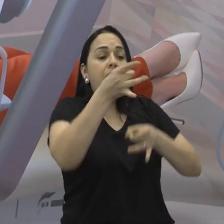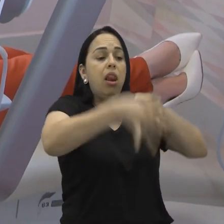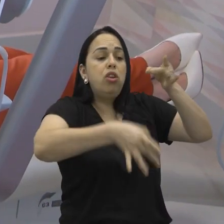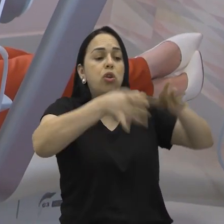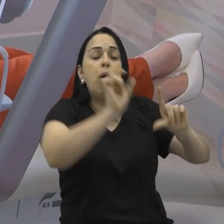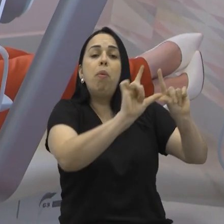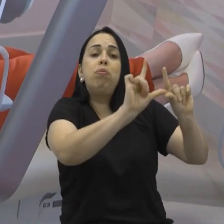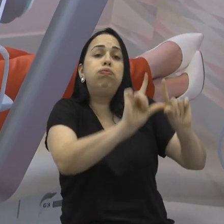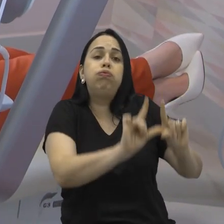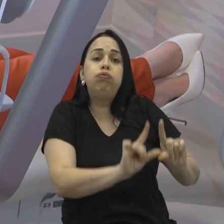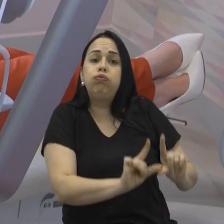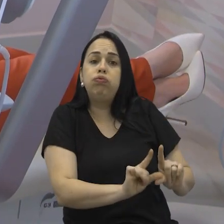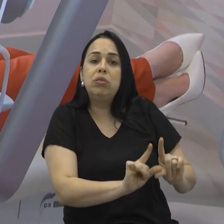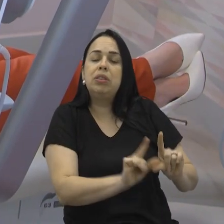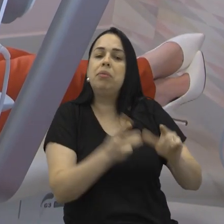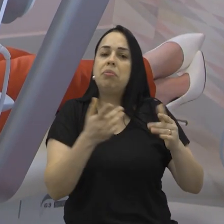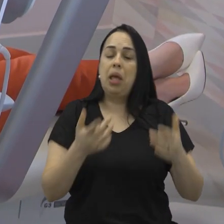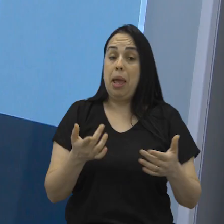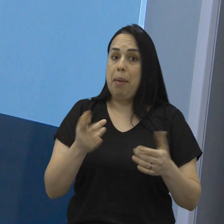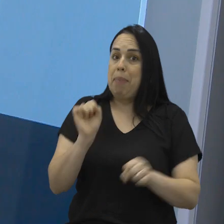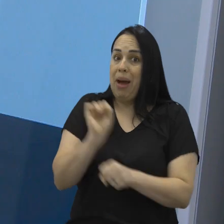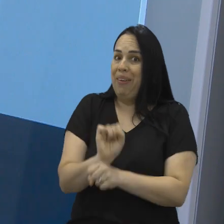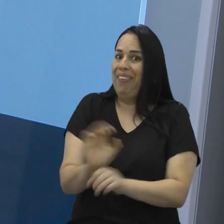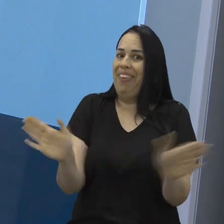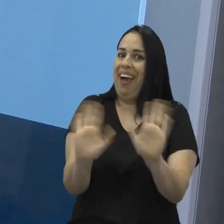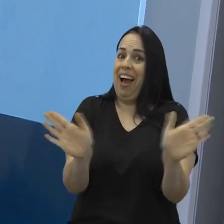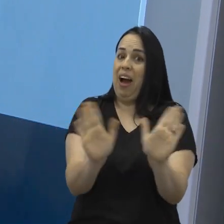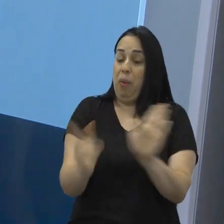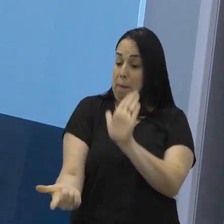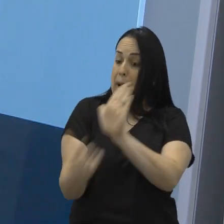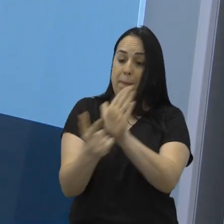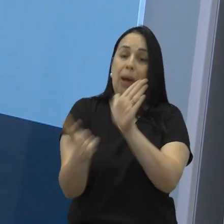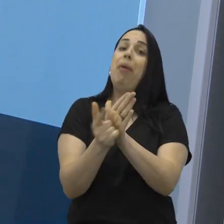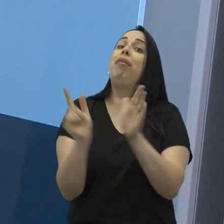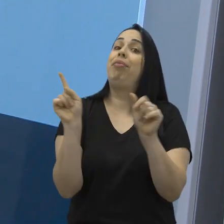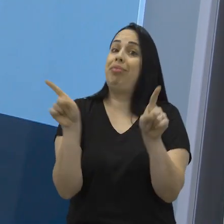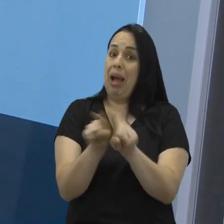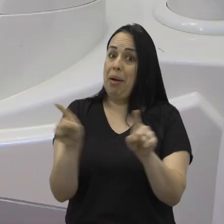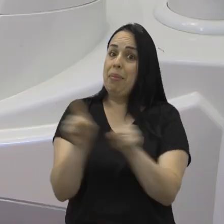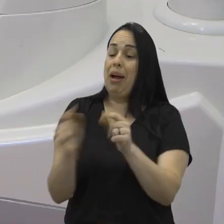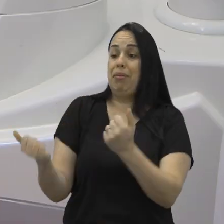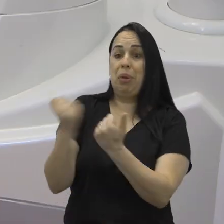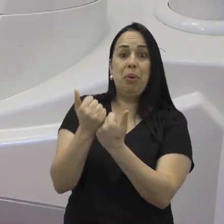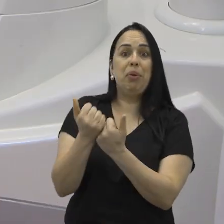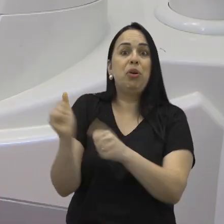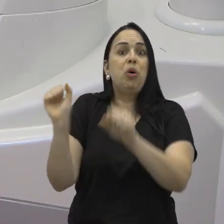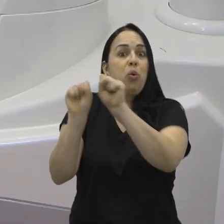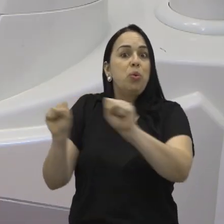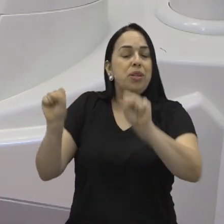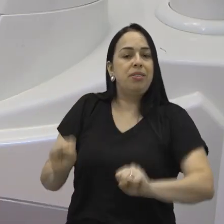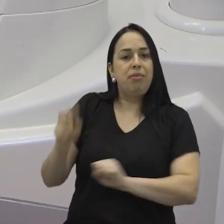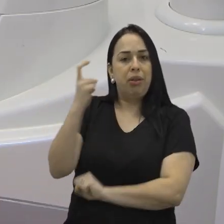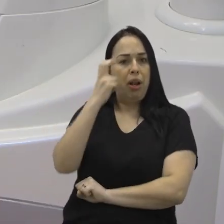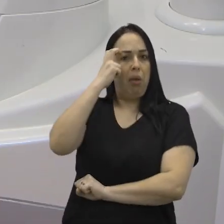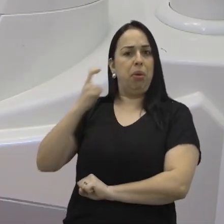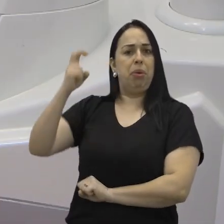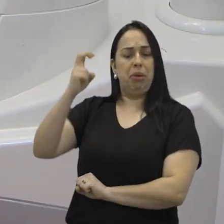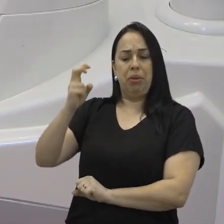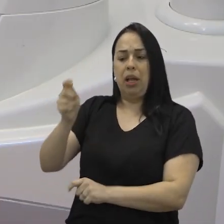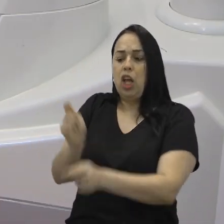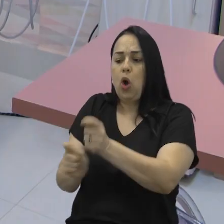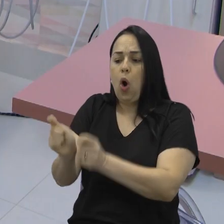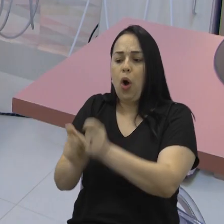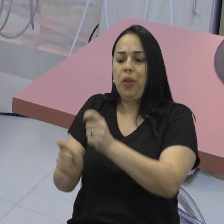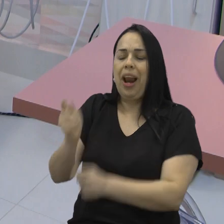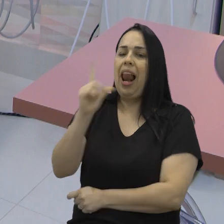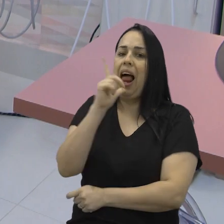descartados e não parou por aí o uso de papel foi eliminado sistemas inteligentes ajudam na economia de